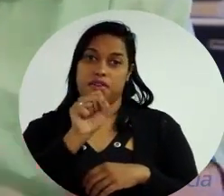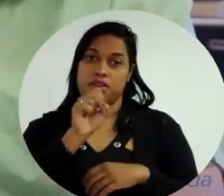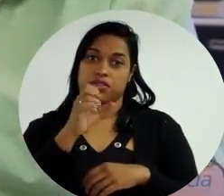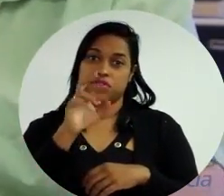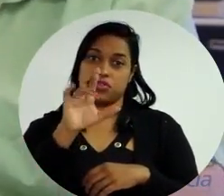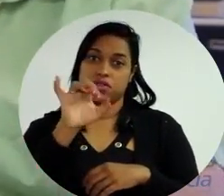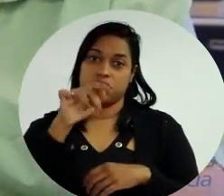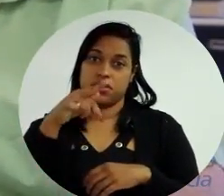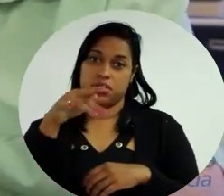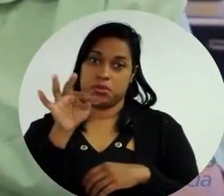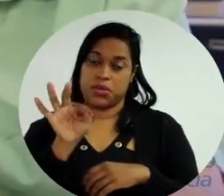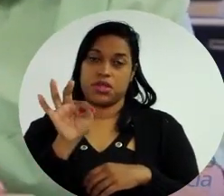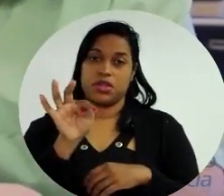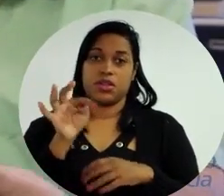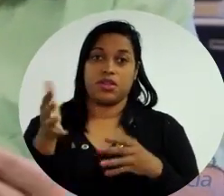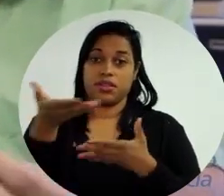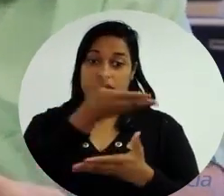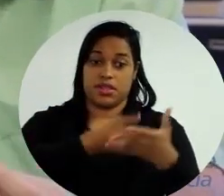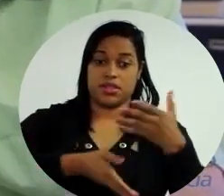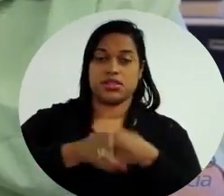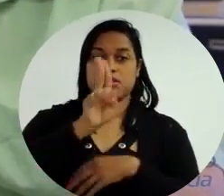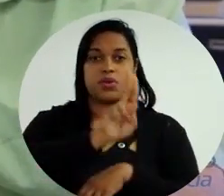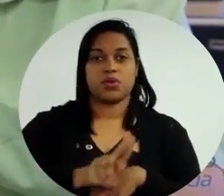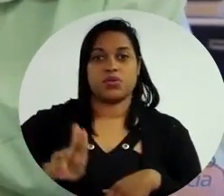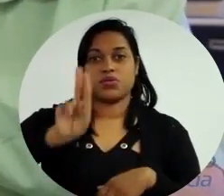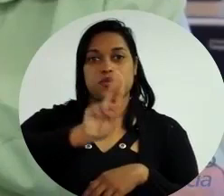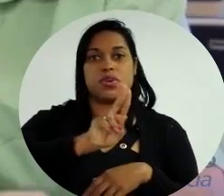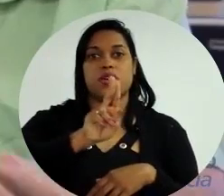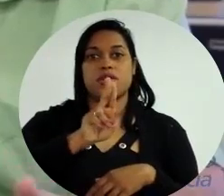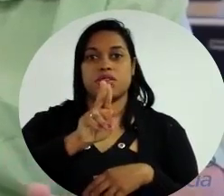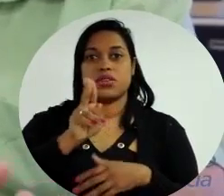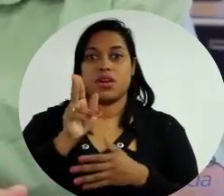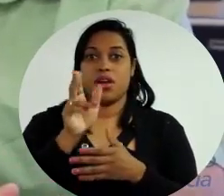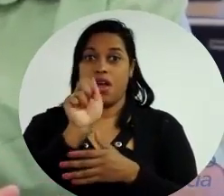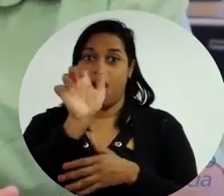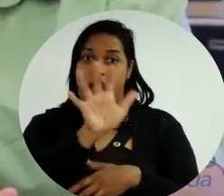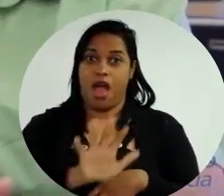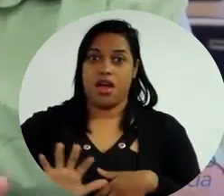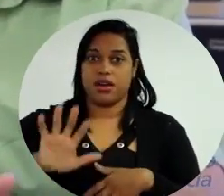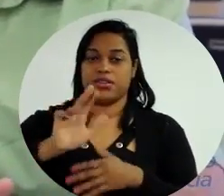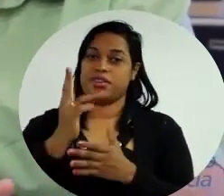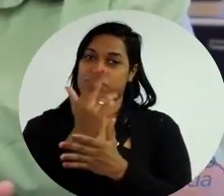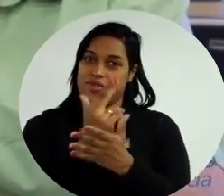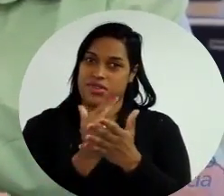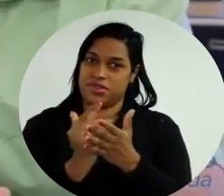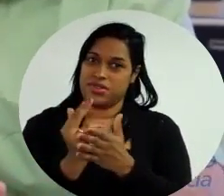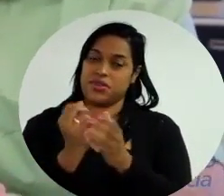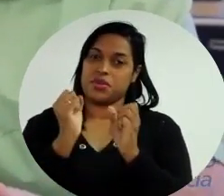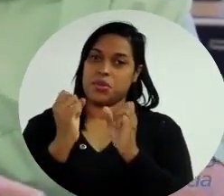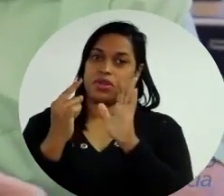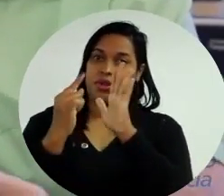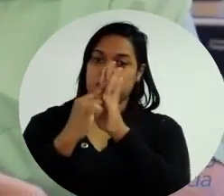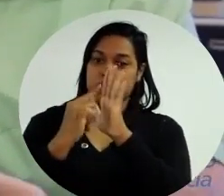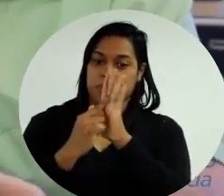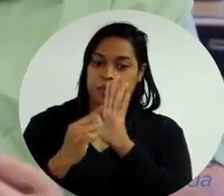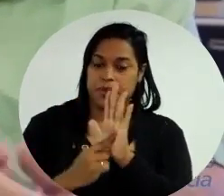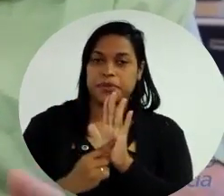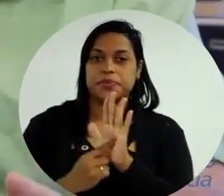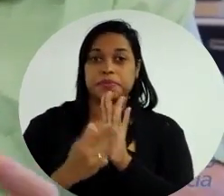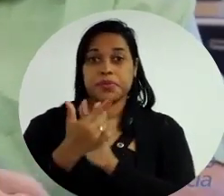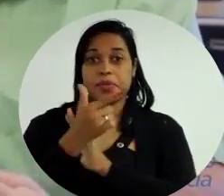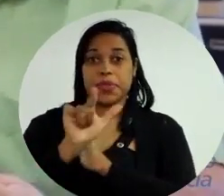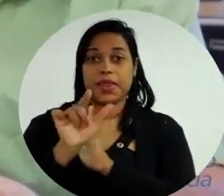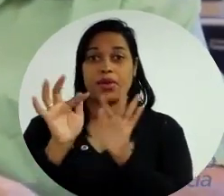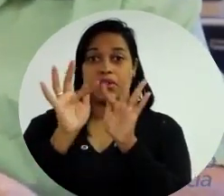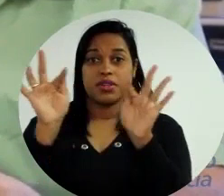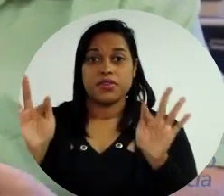fazer interação com o usuário, criar determinadas áreas do desenho onde elas podem ser clicáveis. Uma